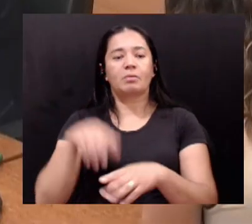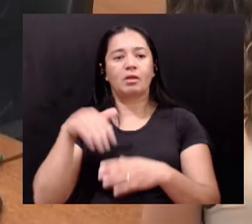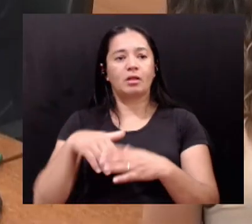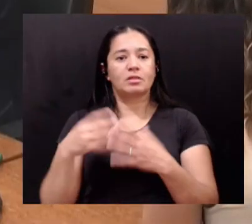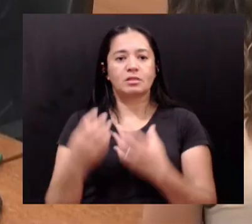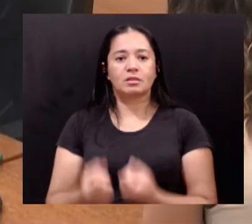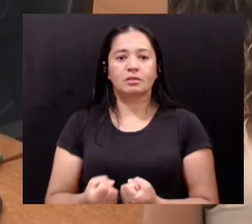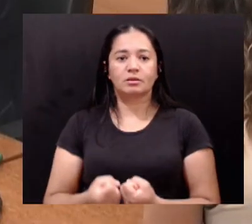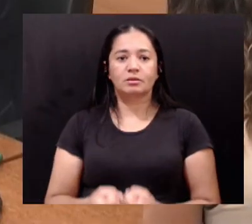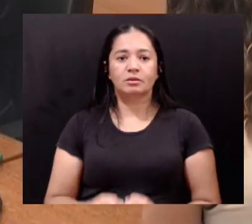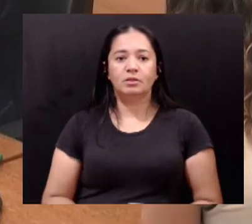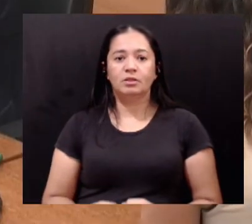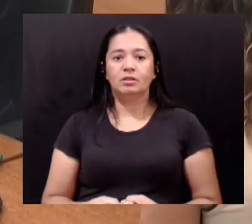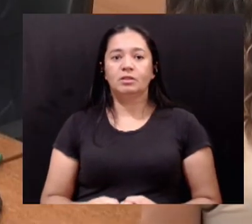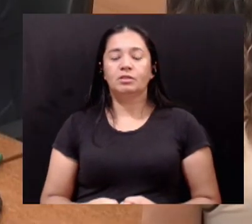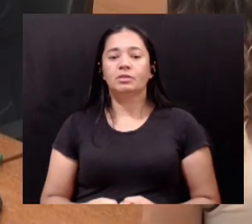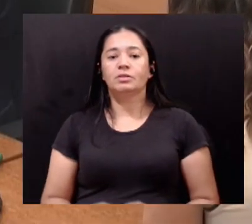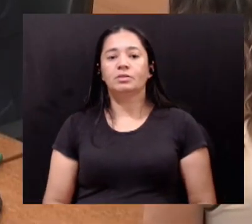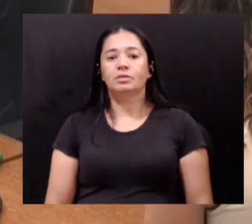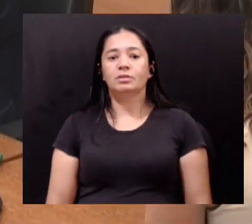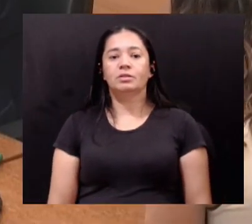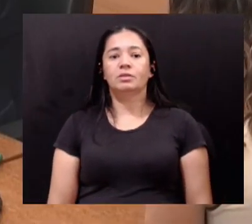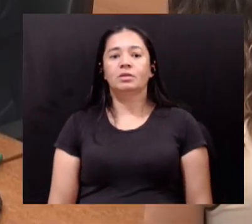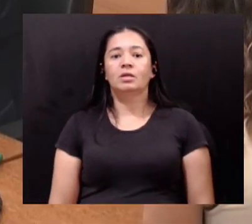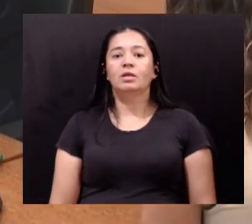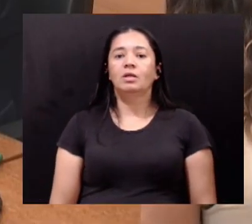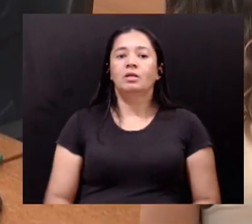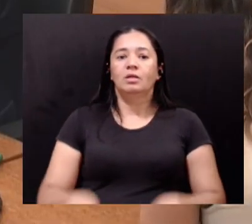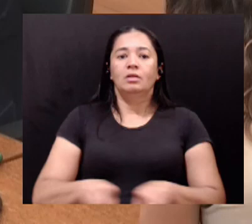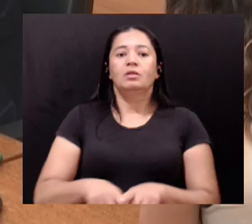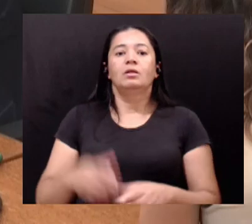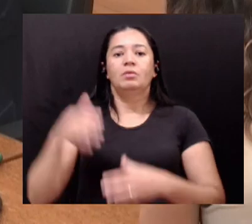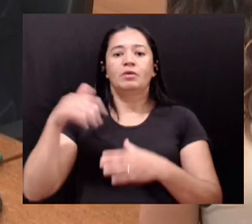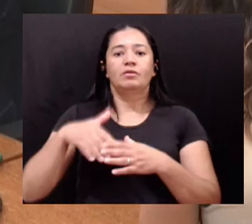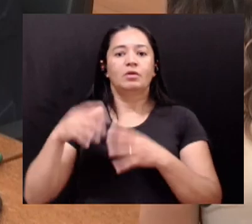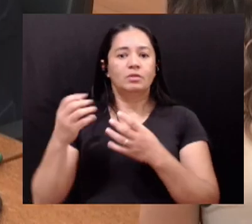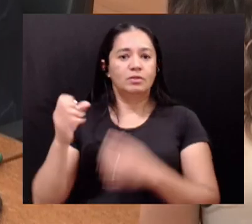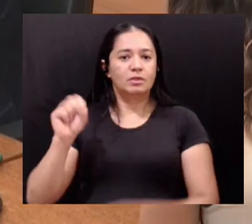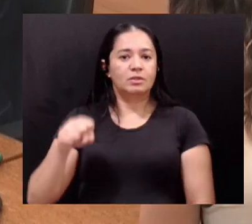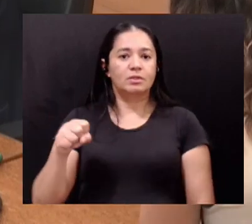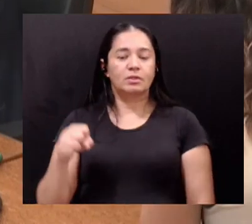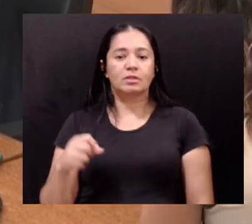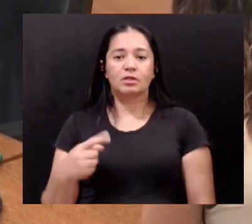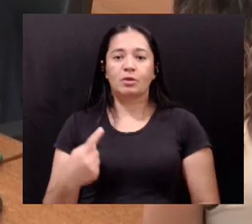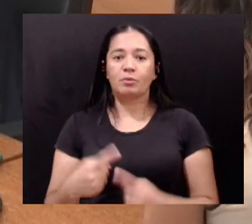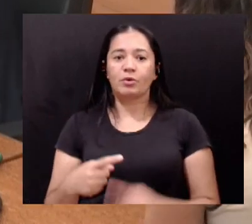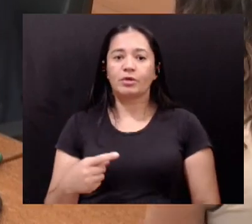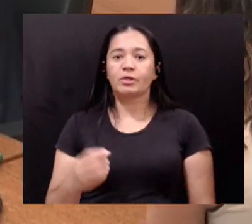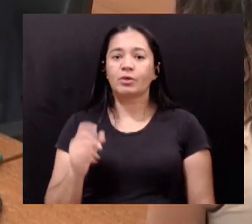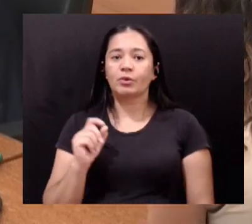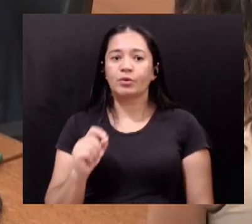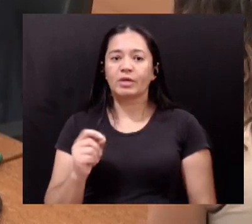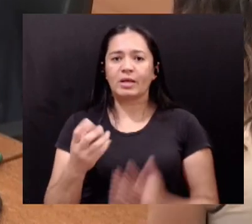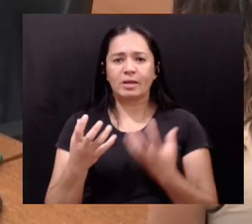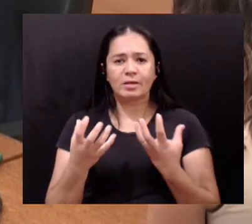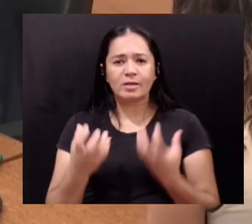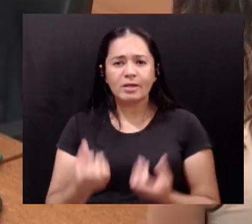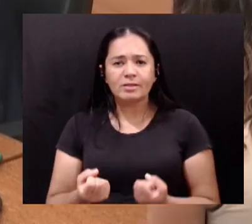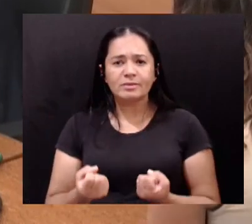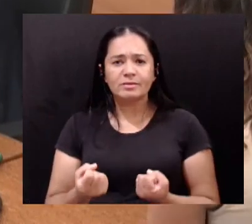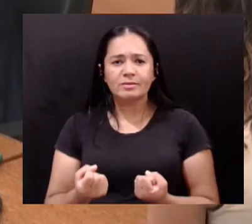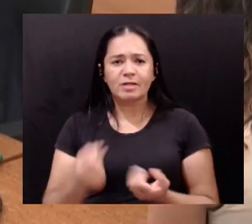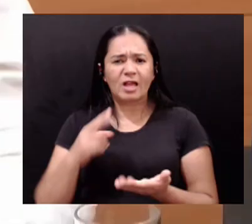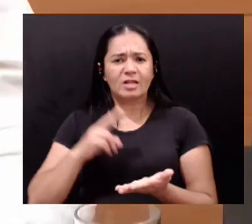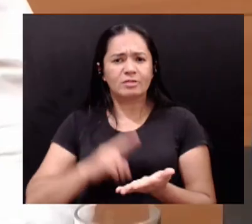Acompanho o relator e voto favorável, porque nós não podemos aceitar e nem admitir que uma